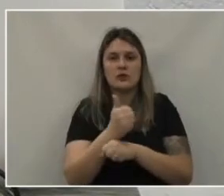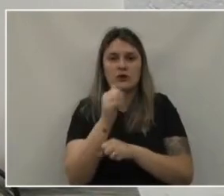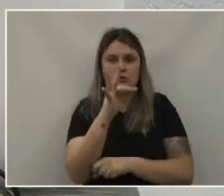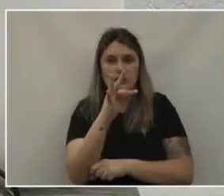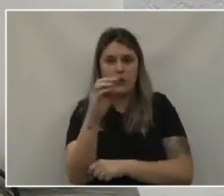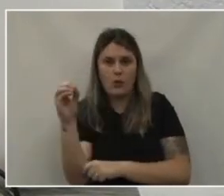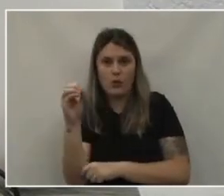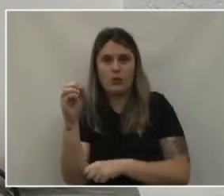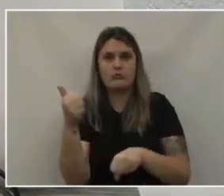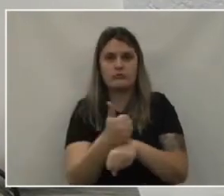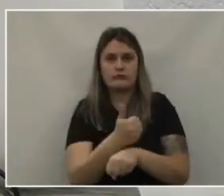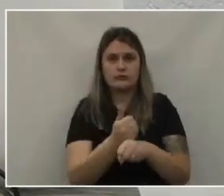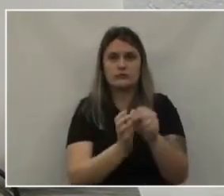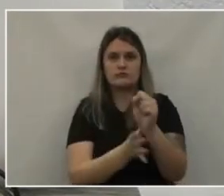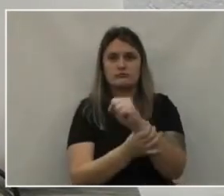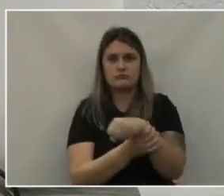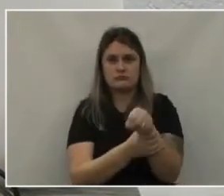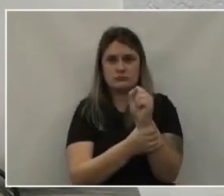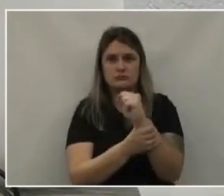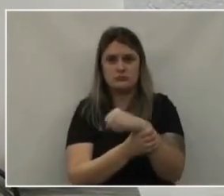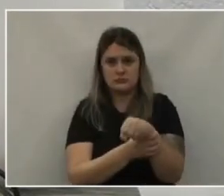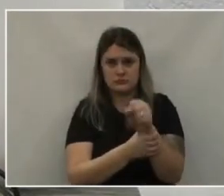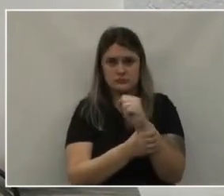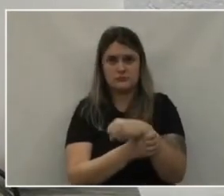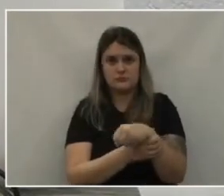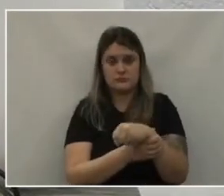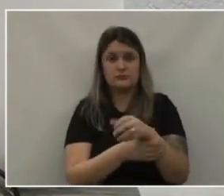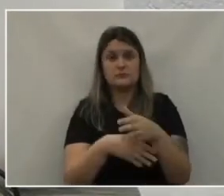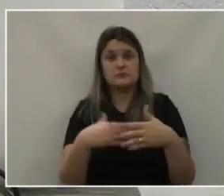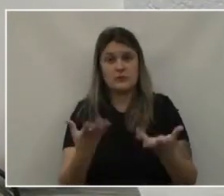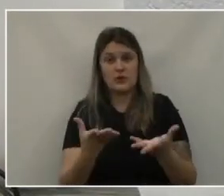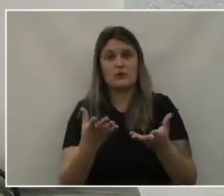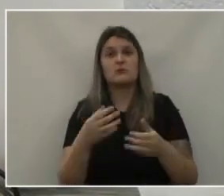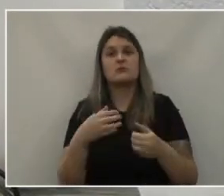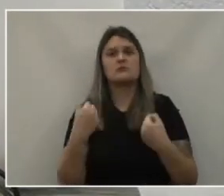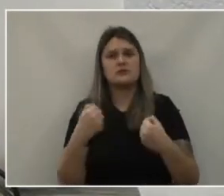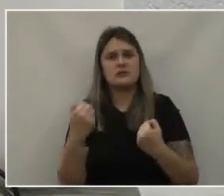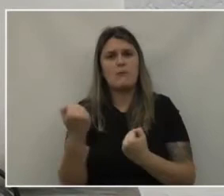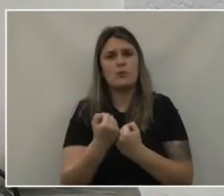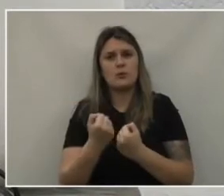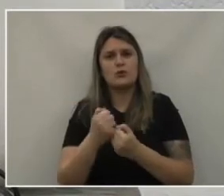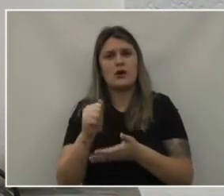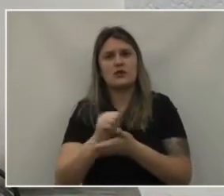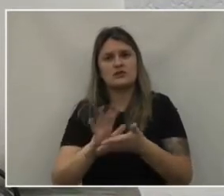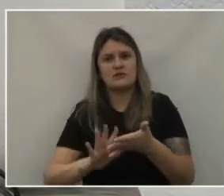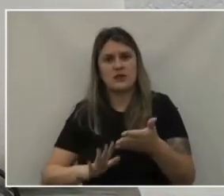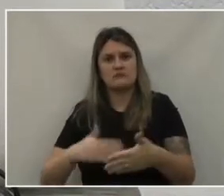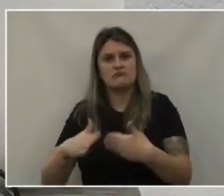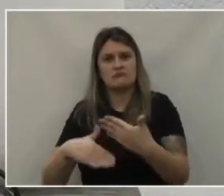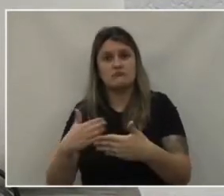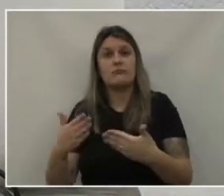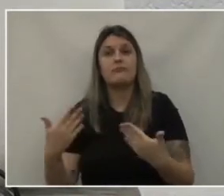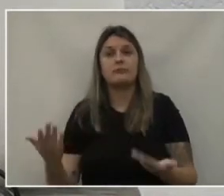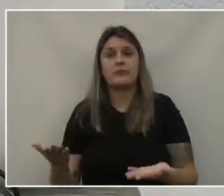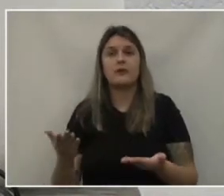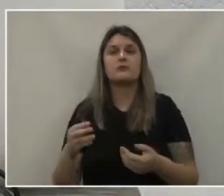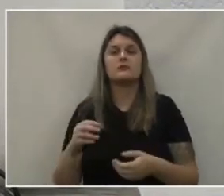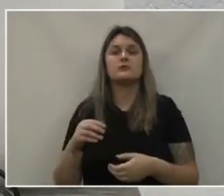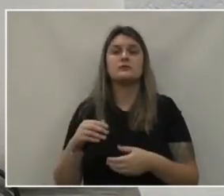e fisioterapia, para que os mesmos venham a agregar nas atividades. Por último,